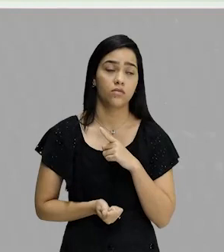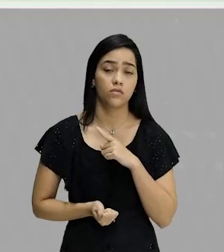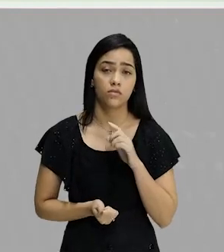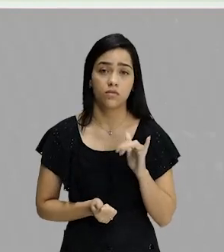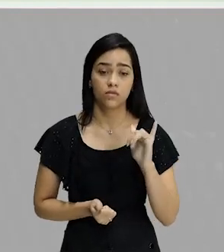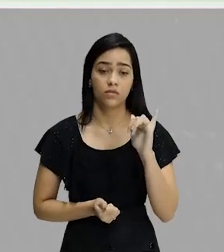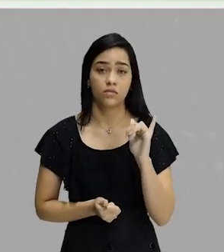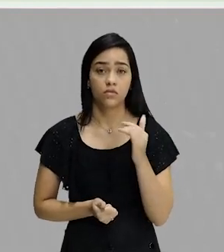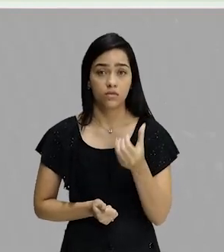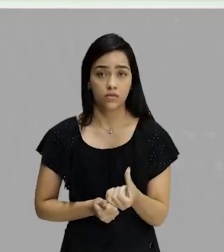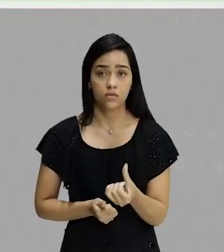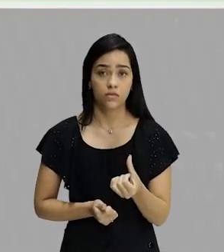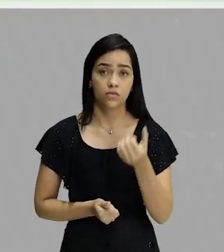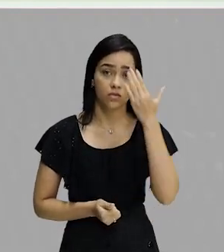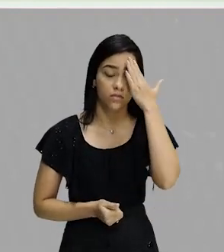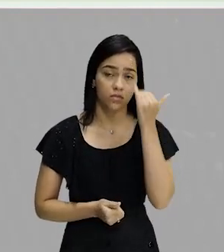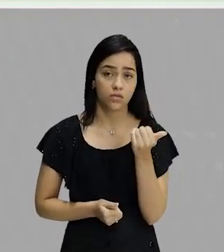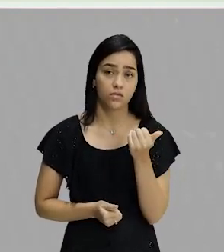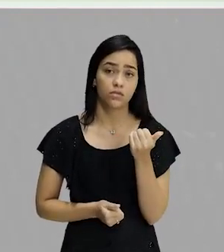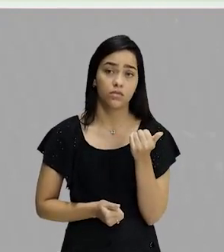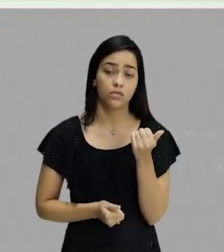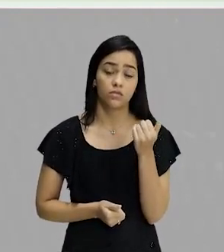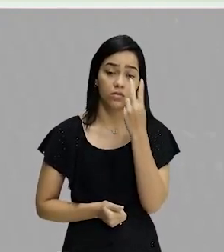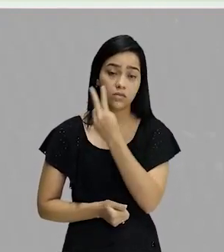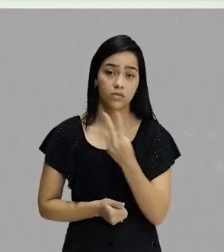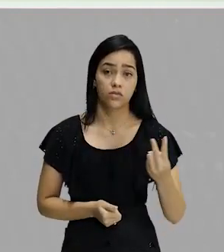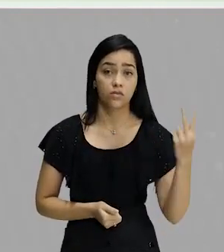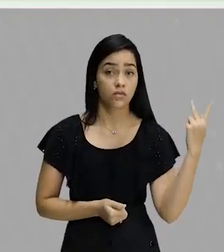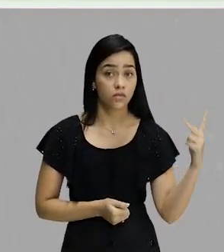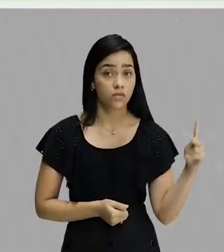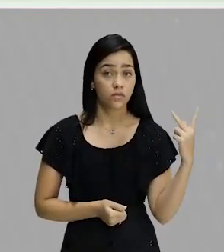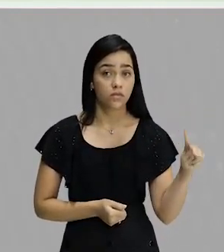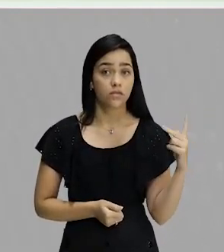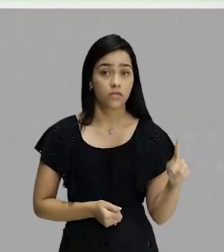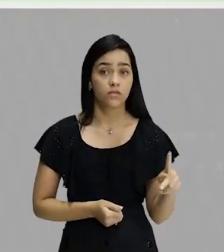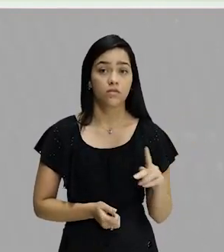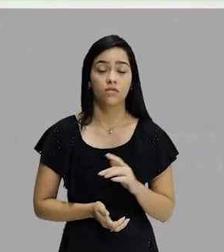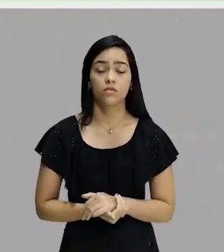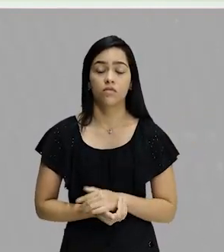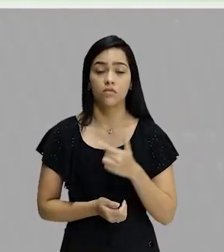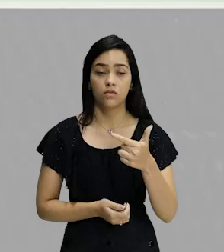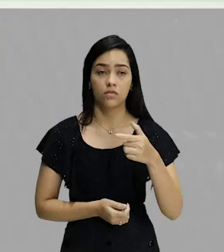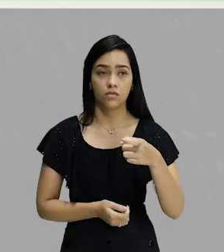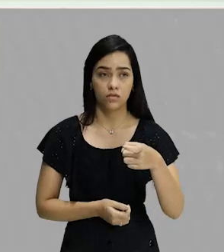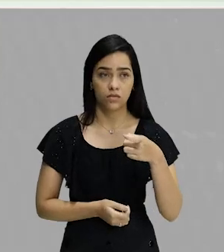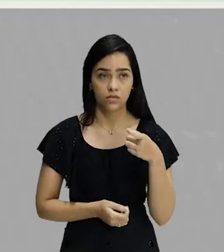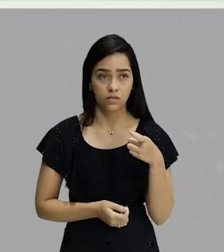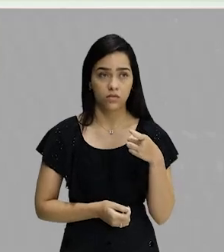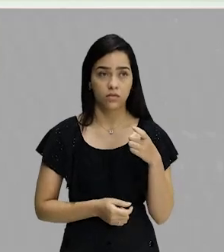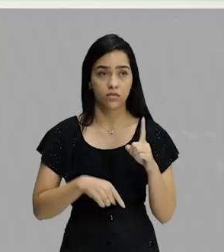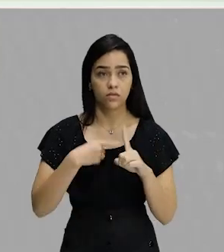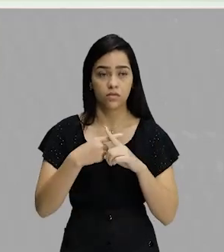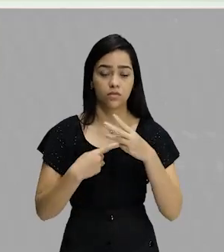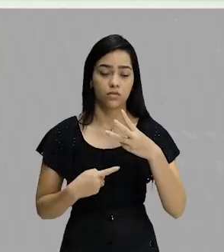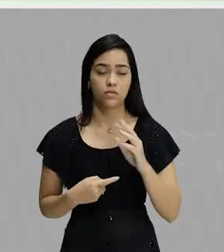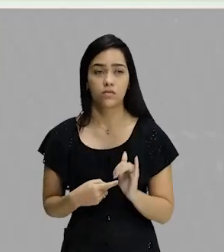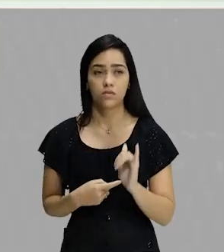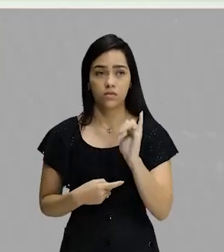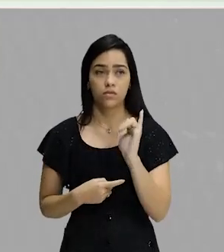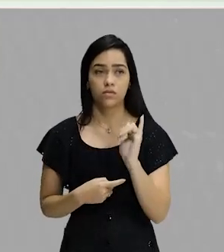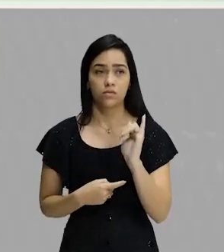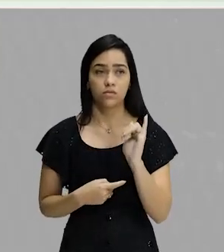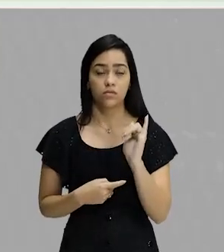por 6, para encontrar o x, que é o par dele. Tá? Então, vai ficar 2x mais 3